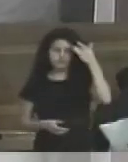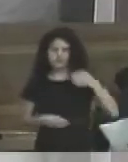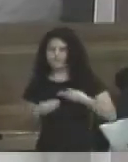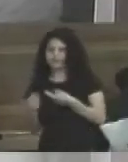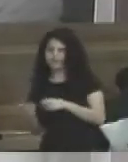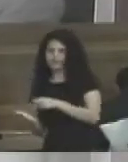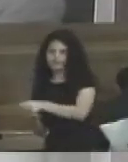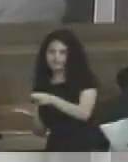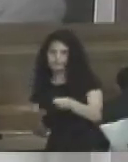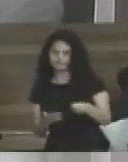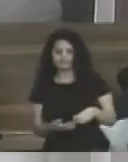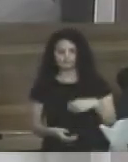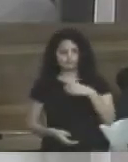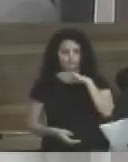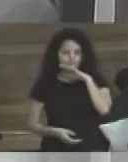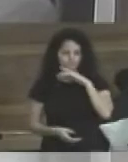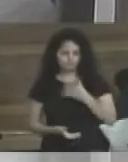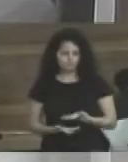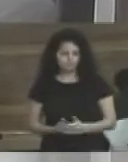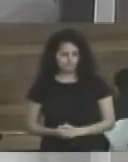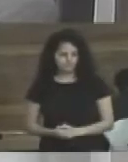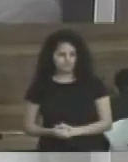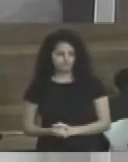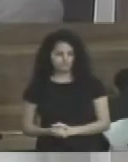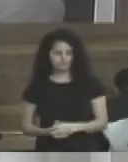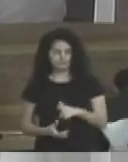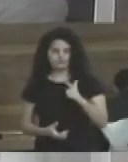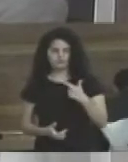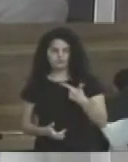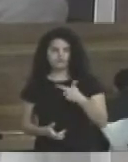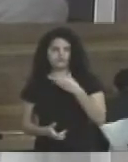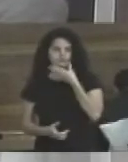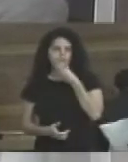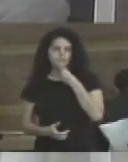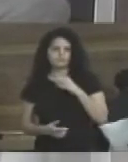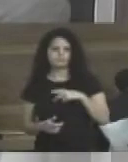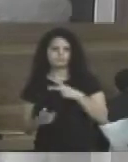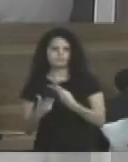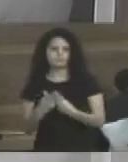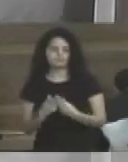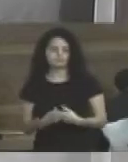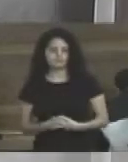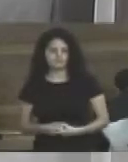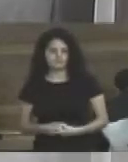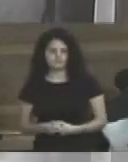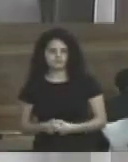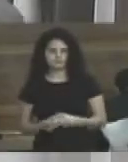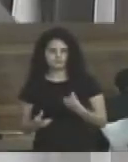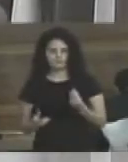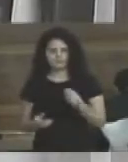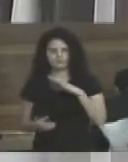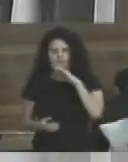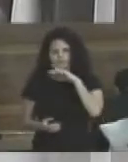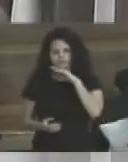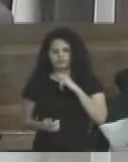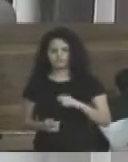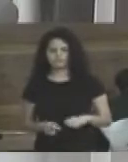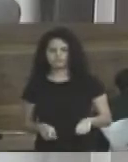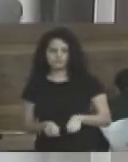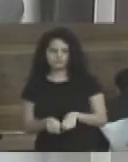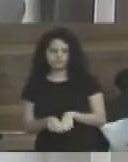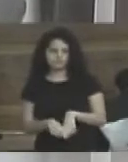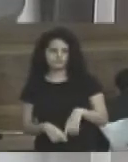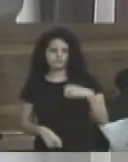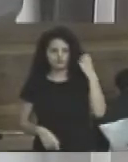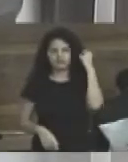Na casinha do Bracuí, dois elementos presos e bastante droga e dois rádios. Então, gente, está aqui a polícia